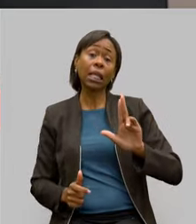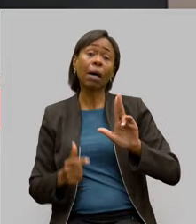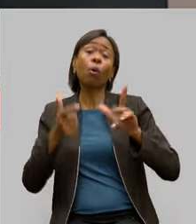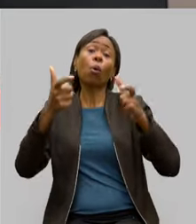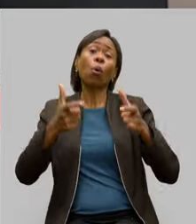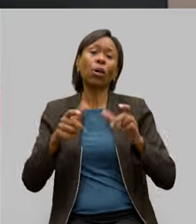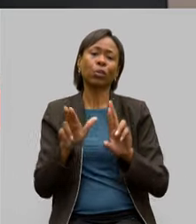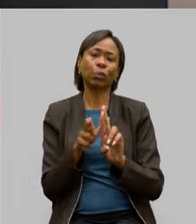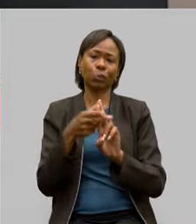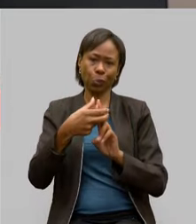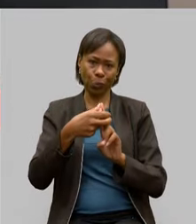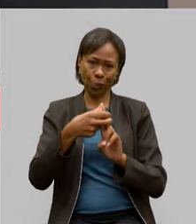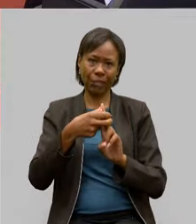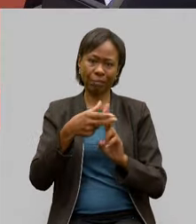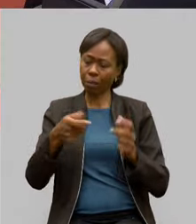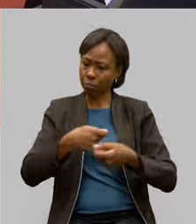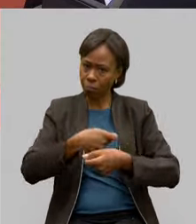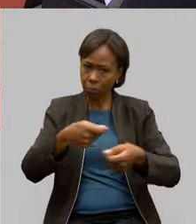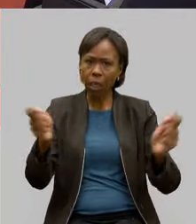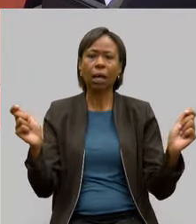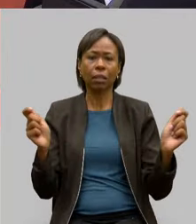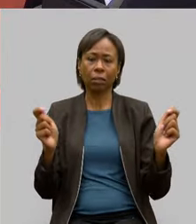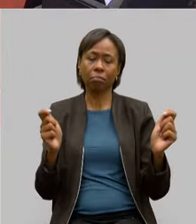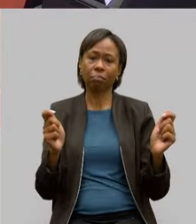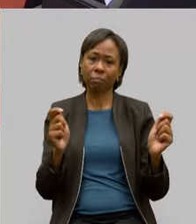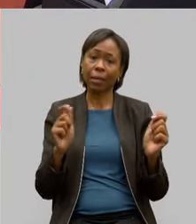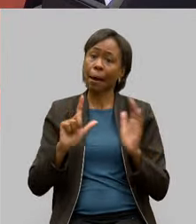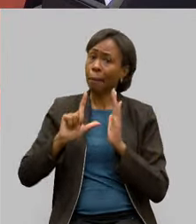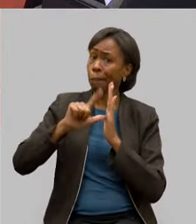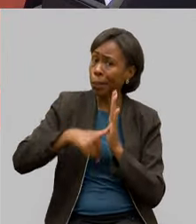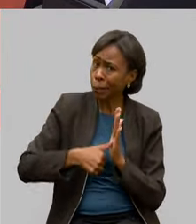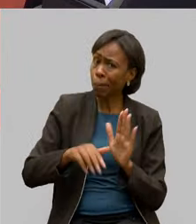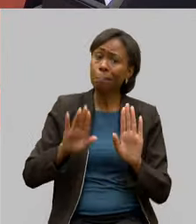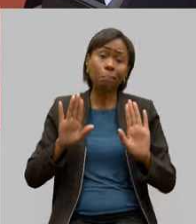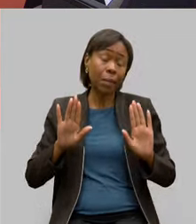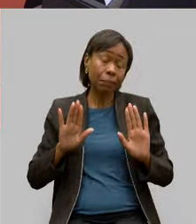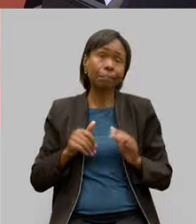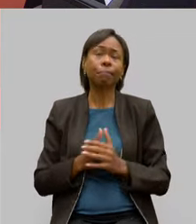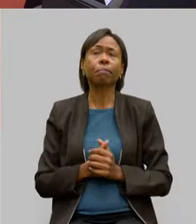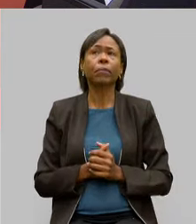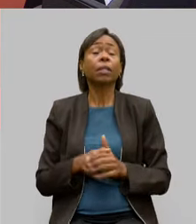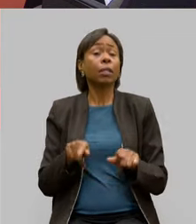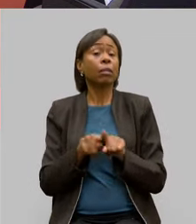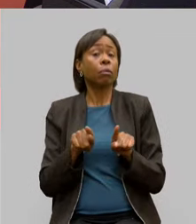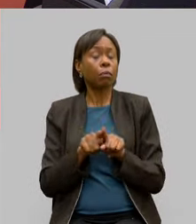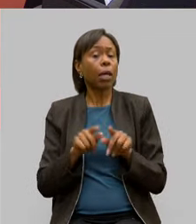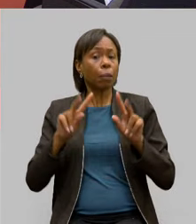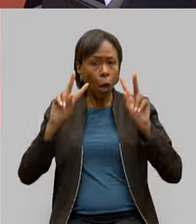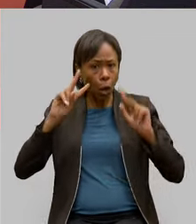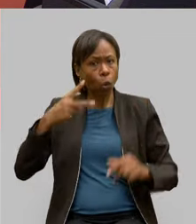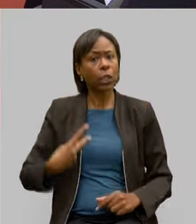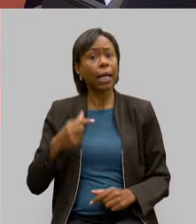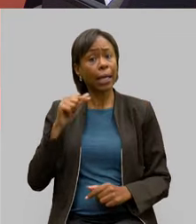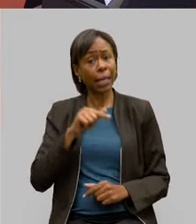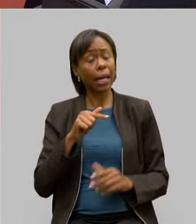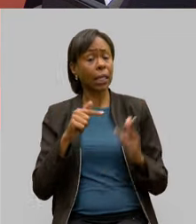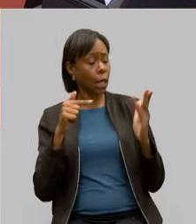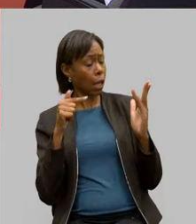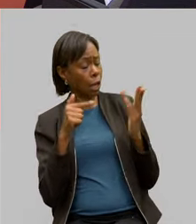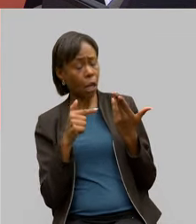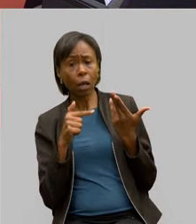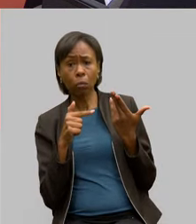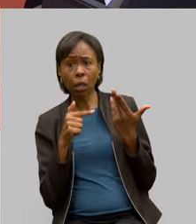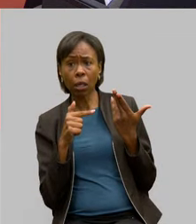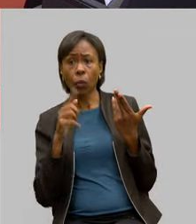antes tarde que mais tarde ainda eh e que se e não só isso né que se reconheça essa planta eh como um recurso